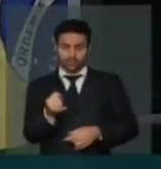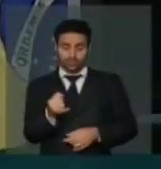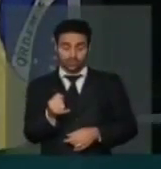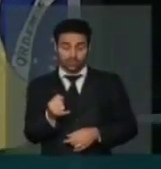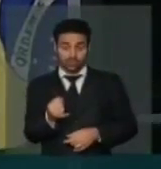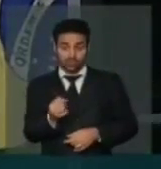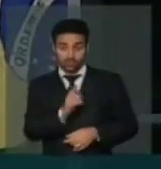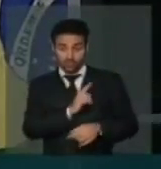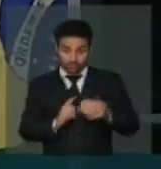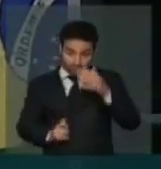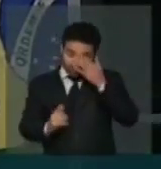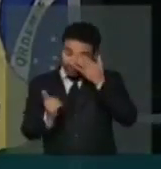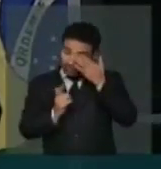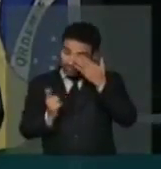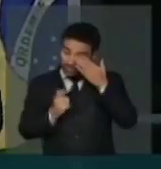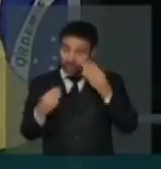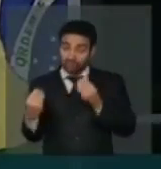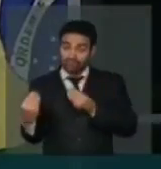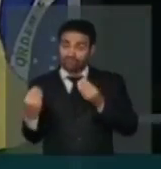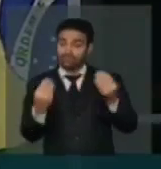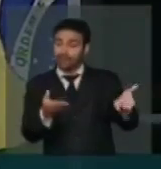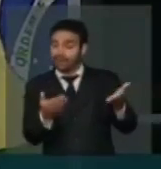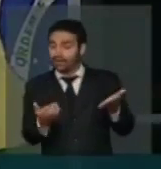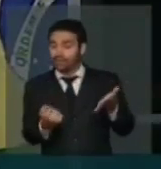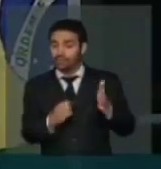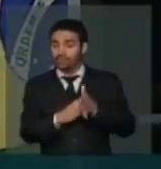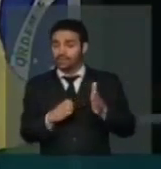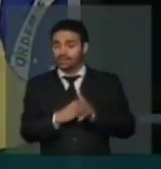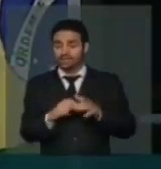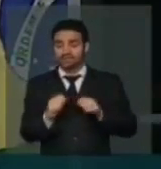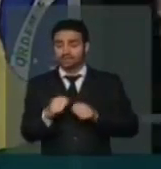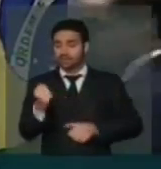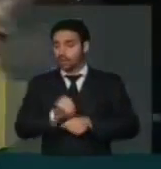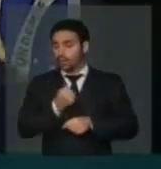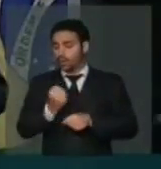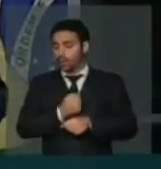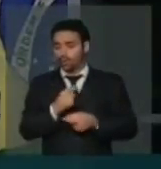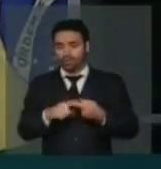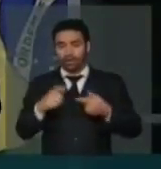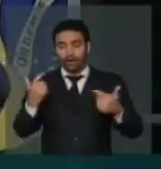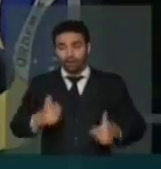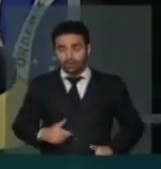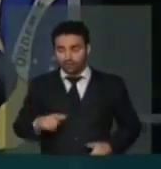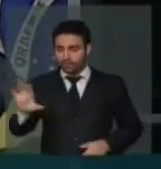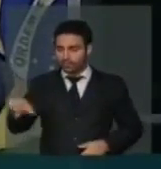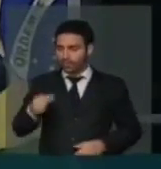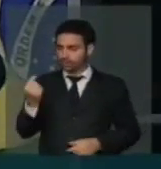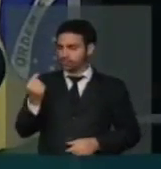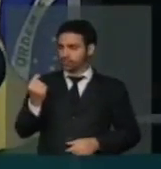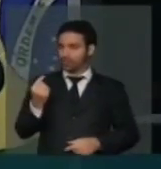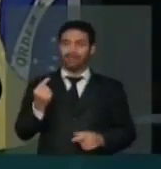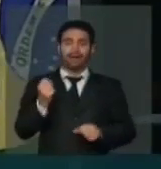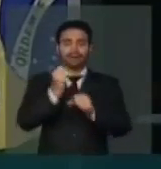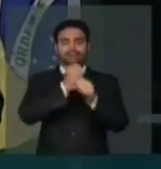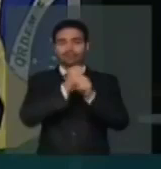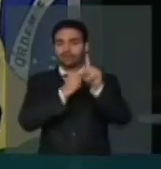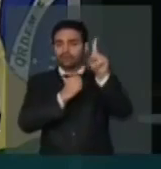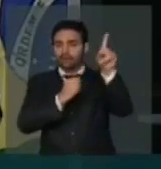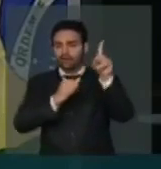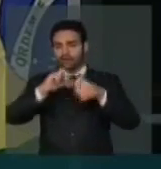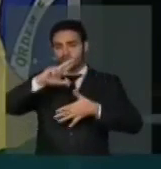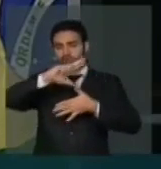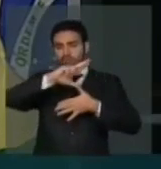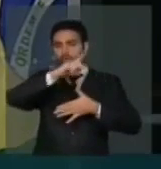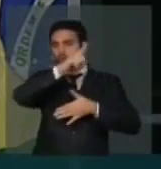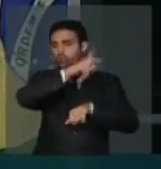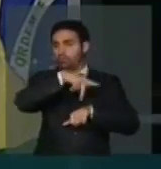esse governo vem dando de presente para fazer obras em Cuba, fazer obras na América do Sul,